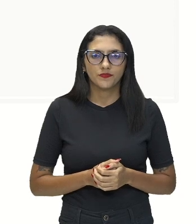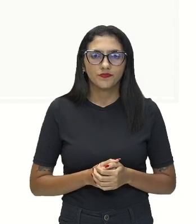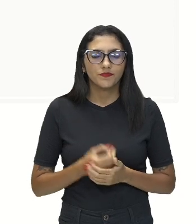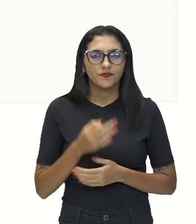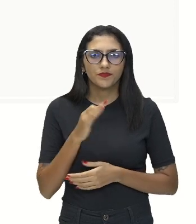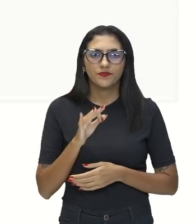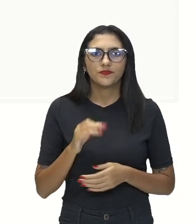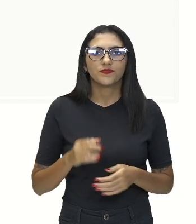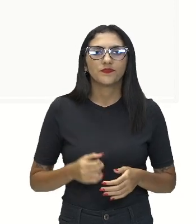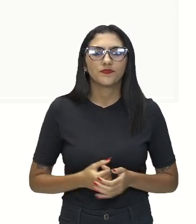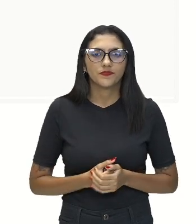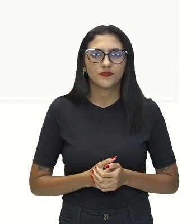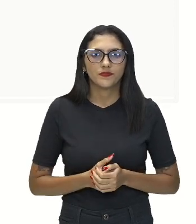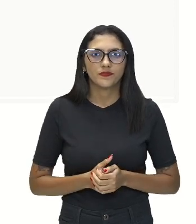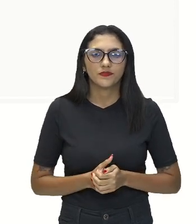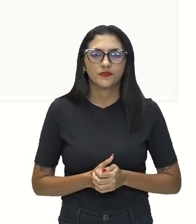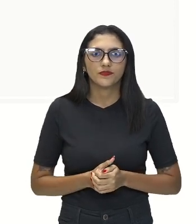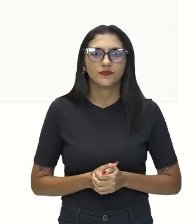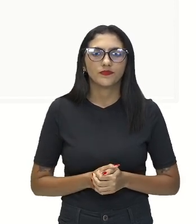Certo? Aí está.